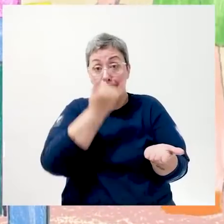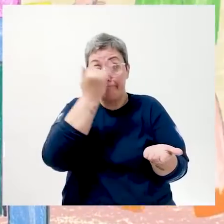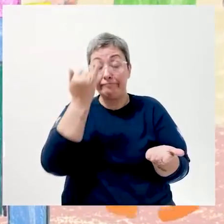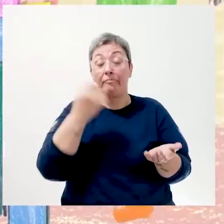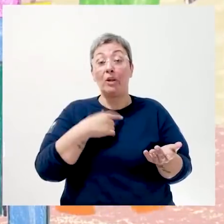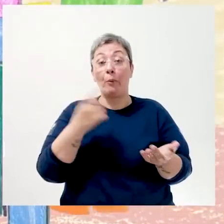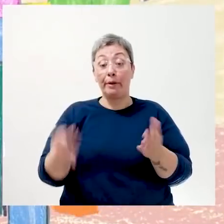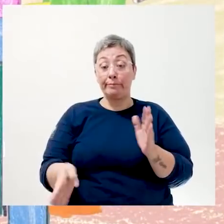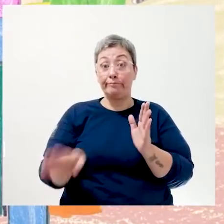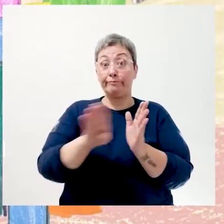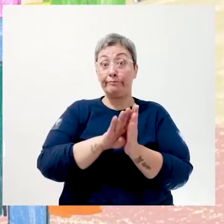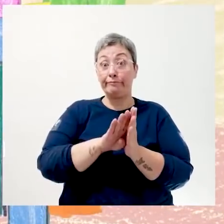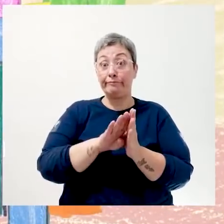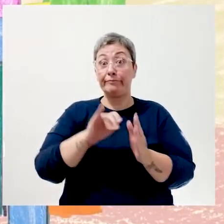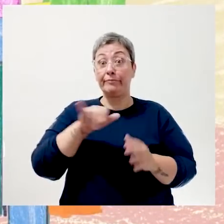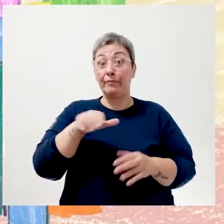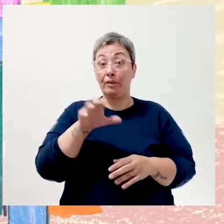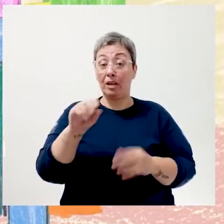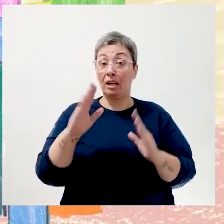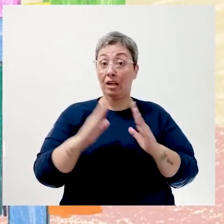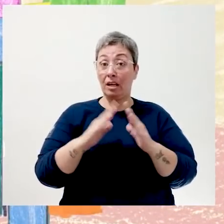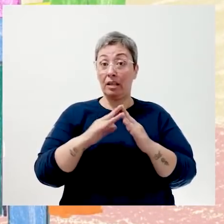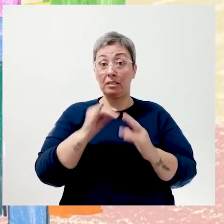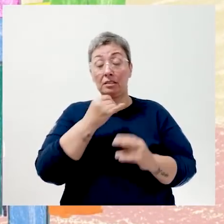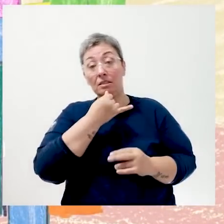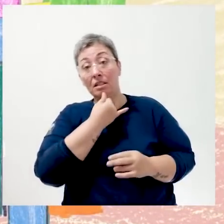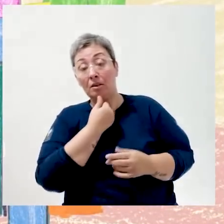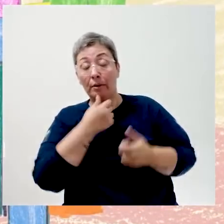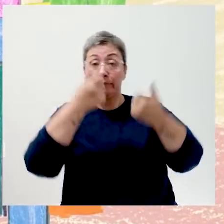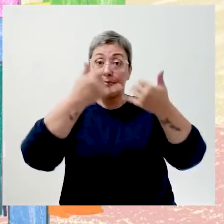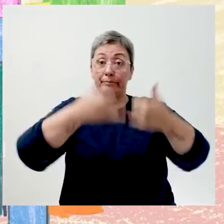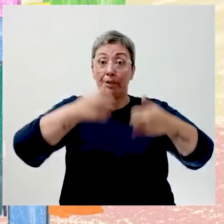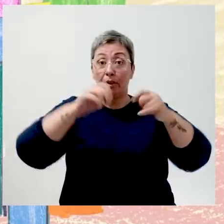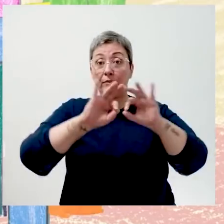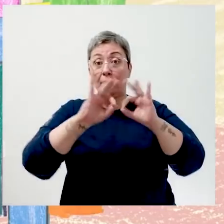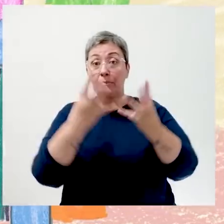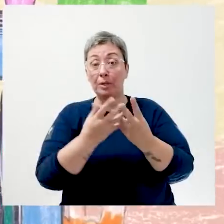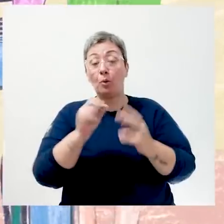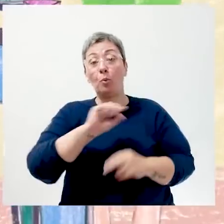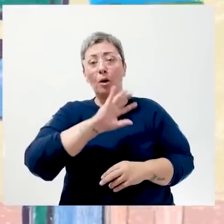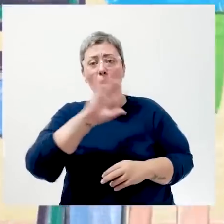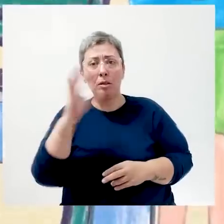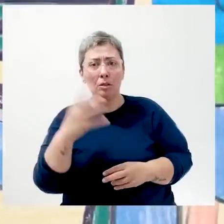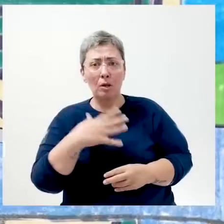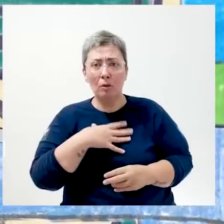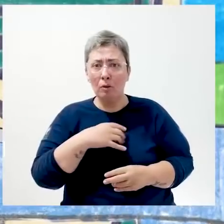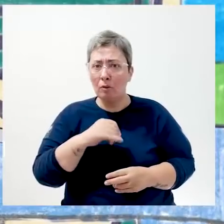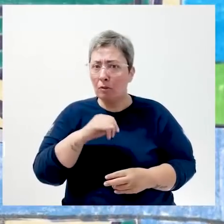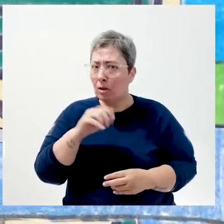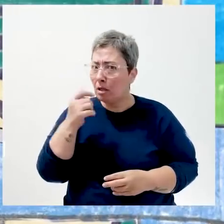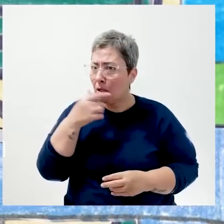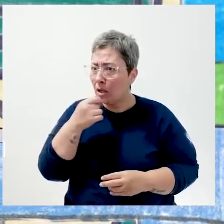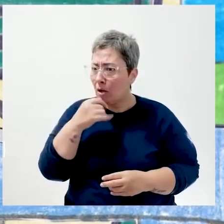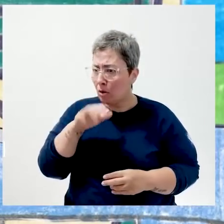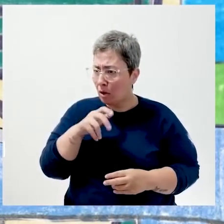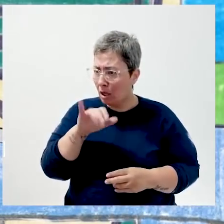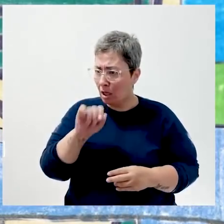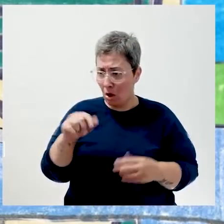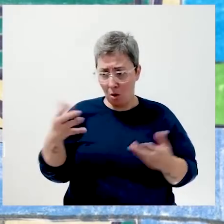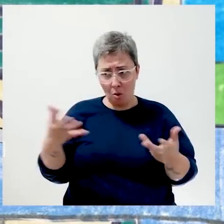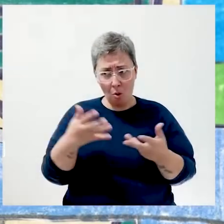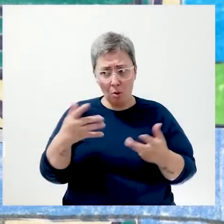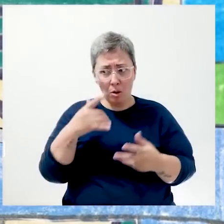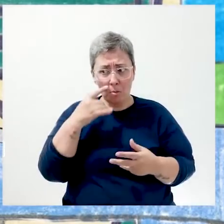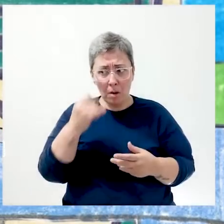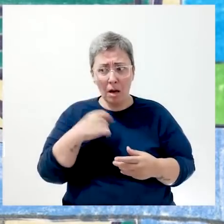João chegou em casa, estava muito triste. Contou para sua família o que tinha acontecido. Seu filho Joaquim falou: Papai, hoje na